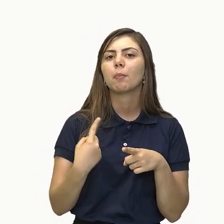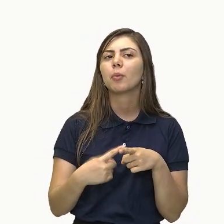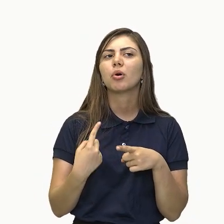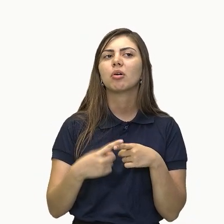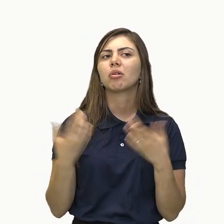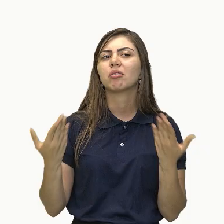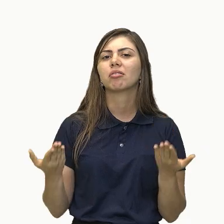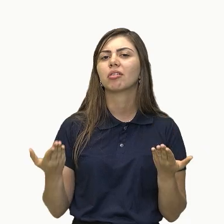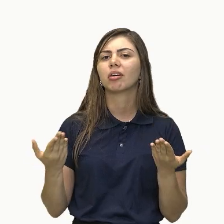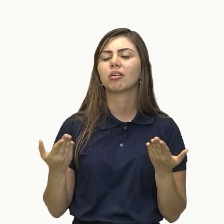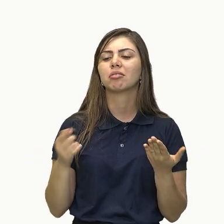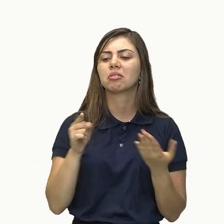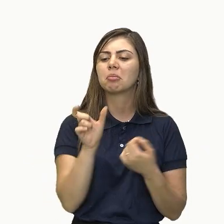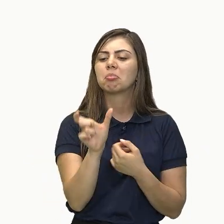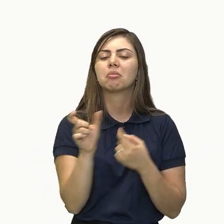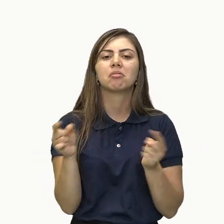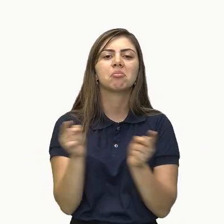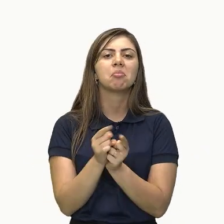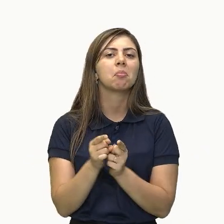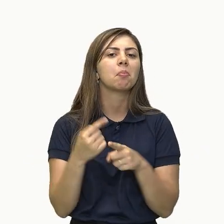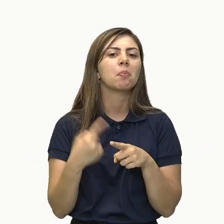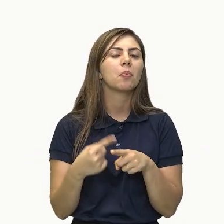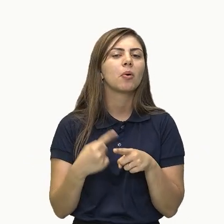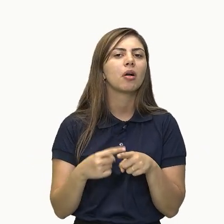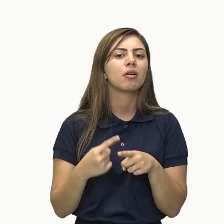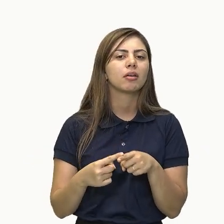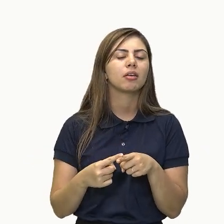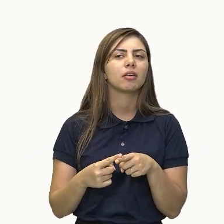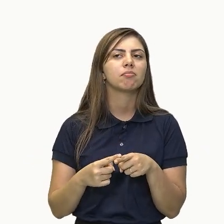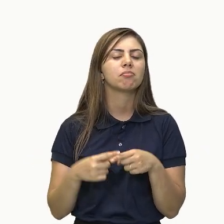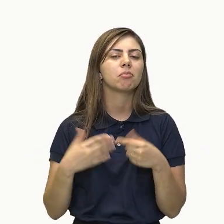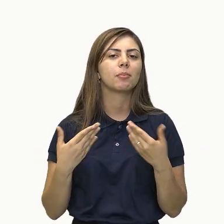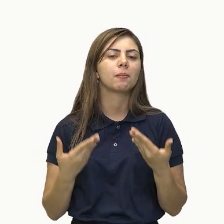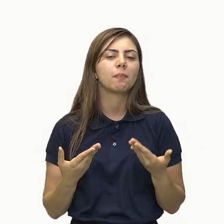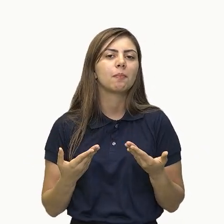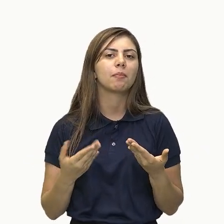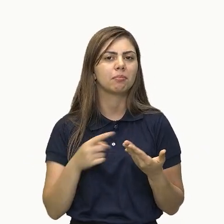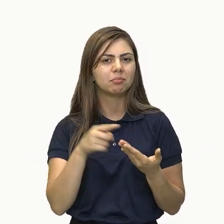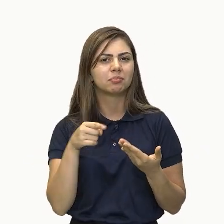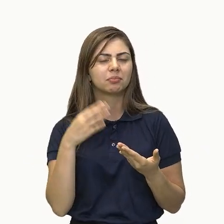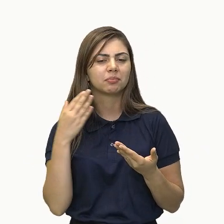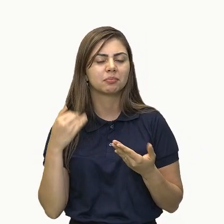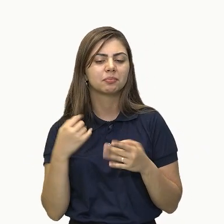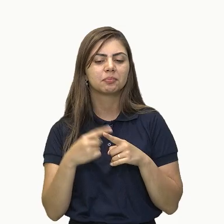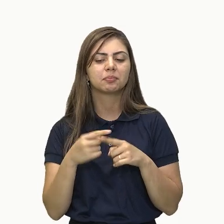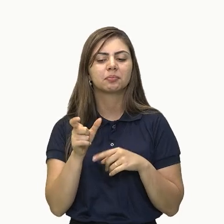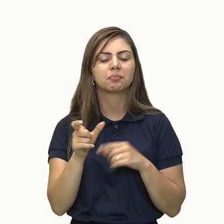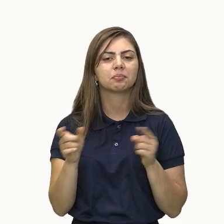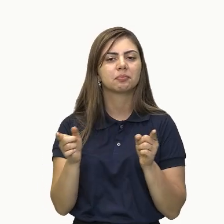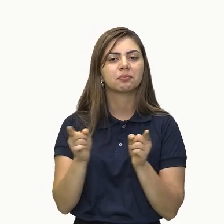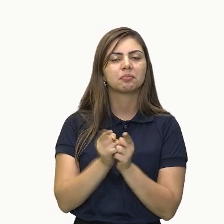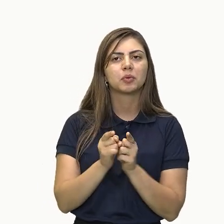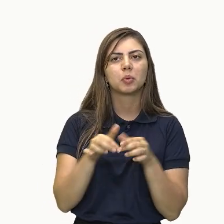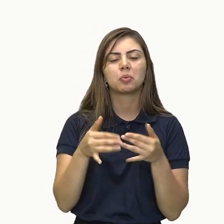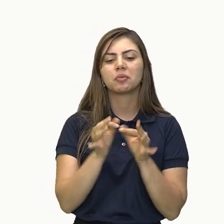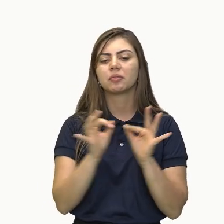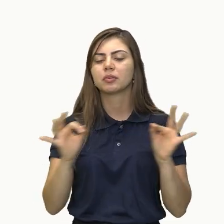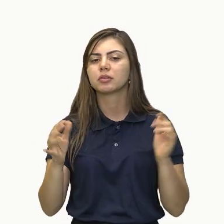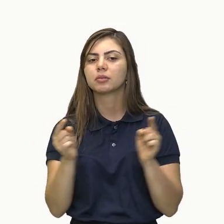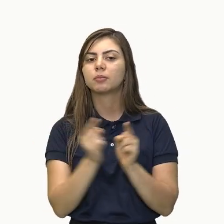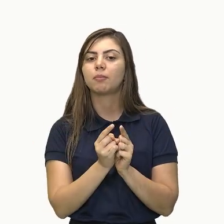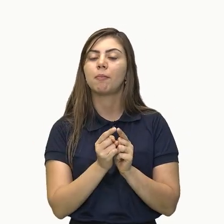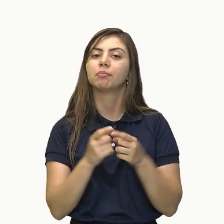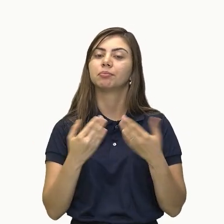que que acontece sempre essa abreviação, esse encurtamento aí das frases? Acontece porque a comunicação